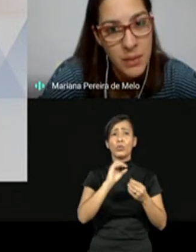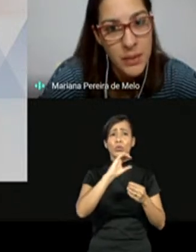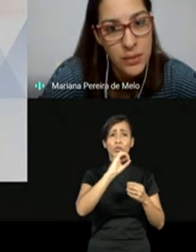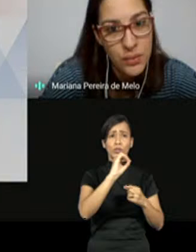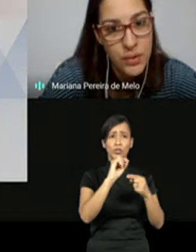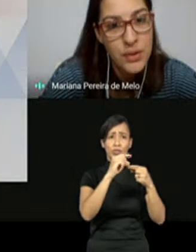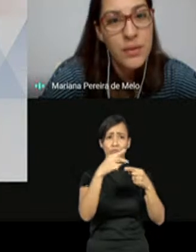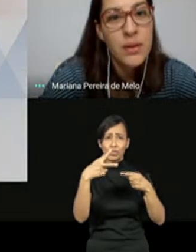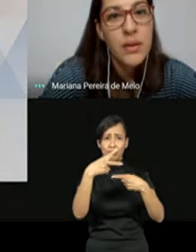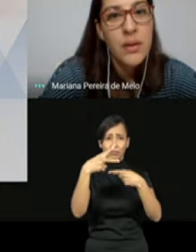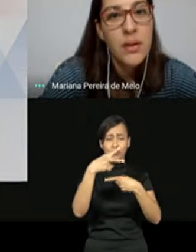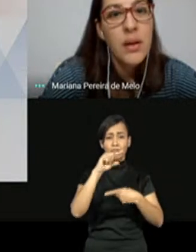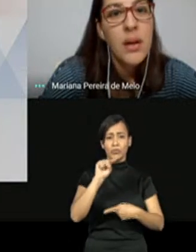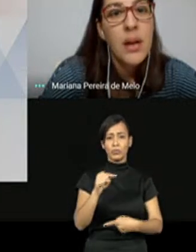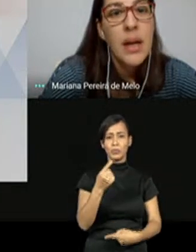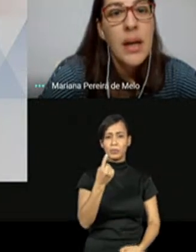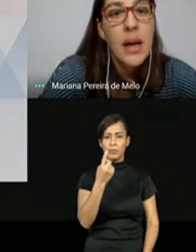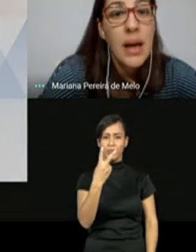essa semi-amplitude.